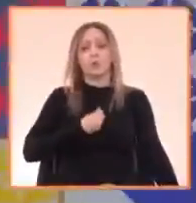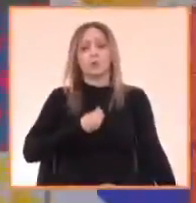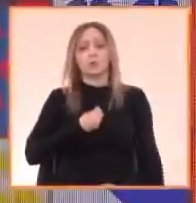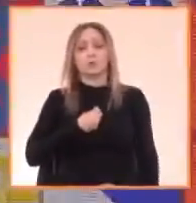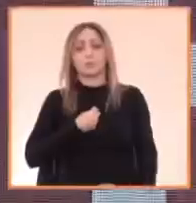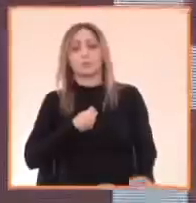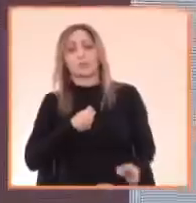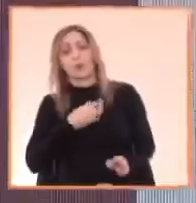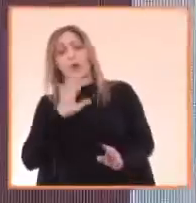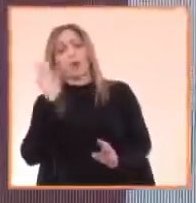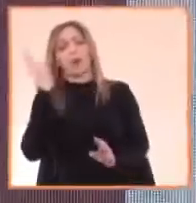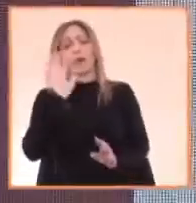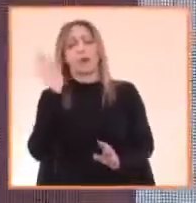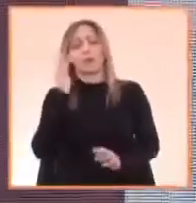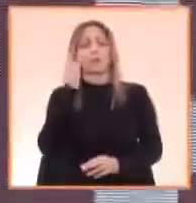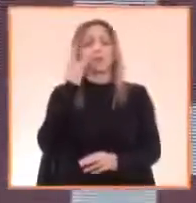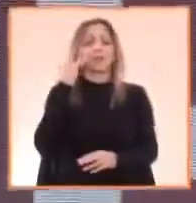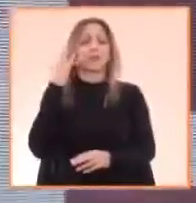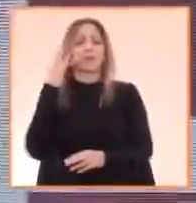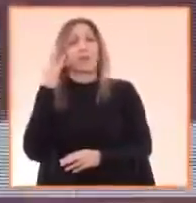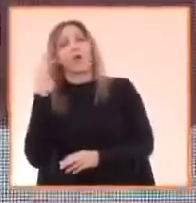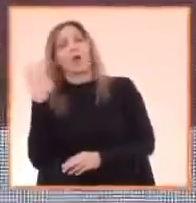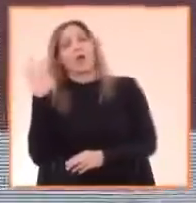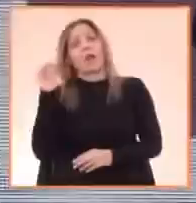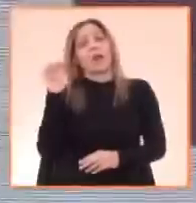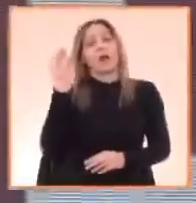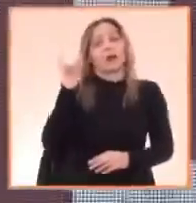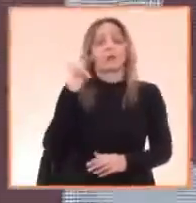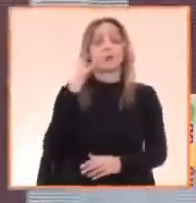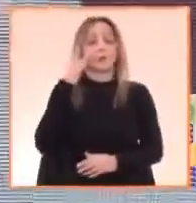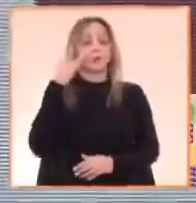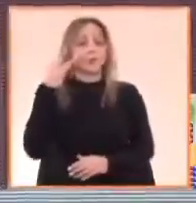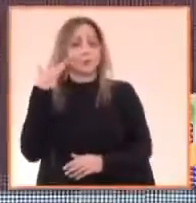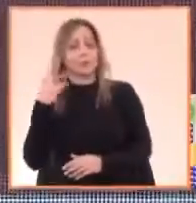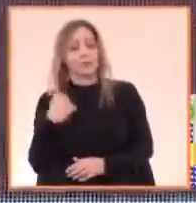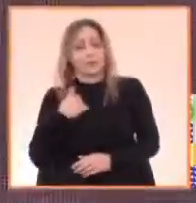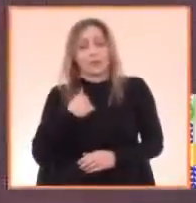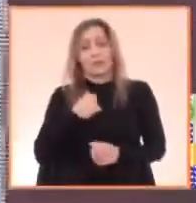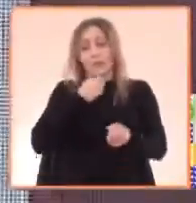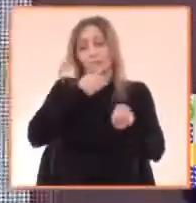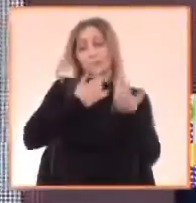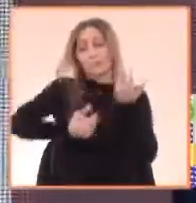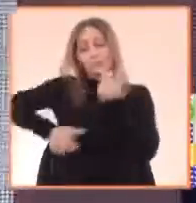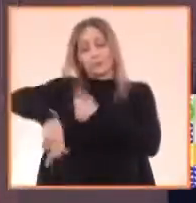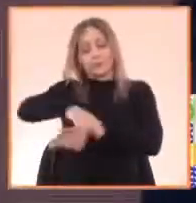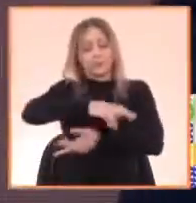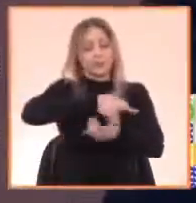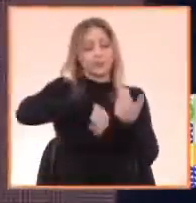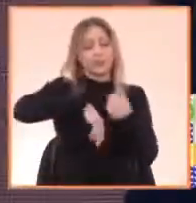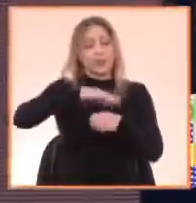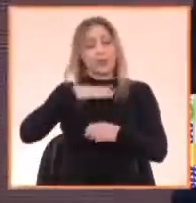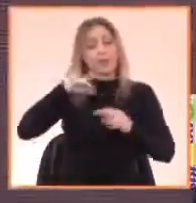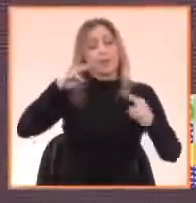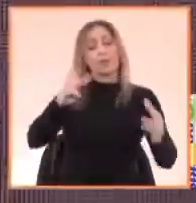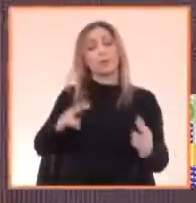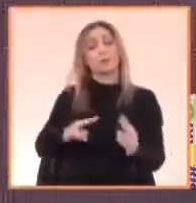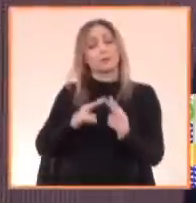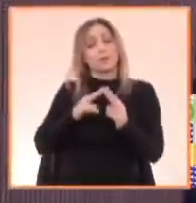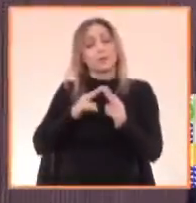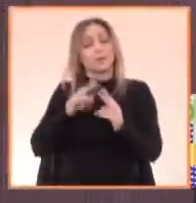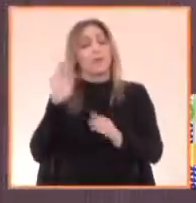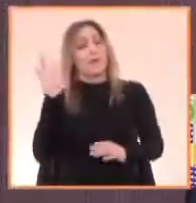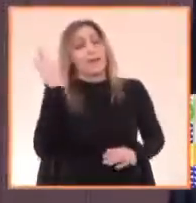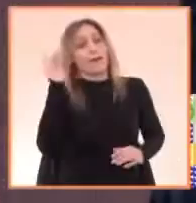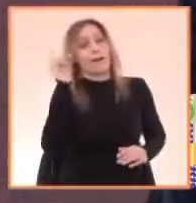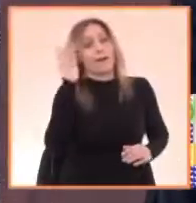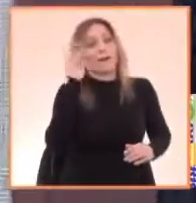Alô, morena, alô, morena, estou perdido à espera de te encontrar. Alô,